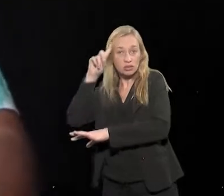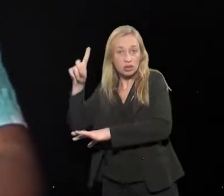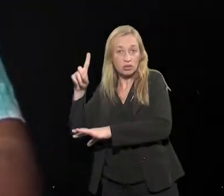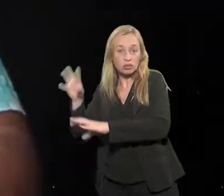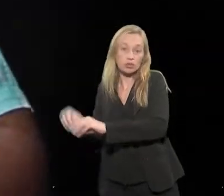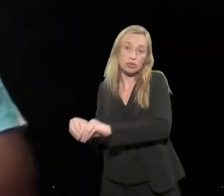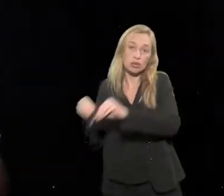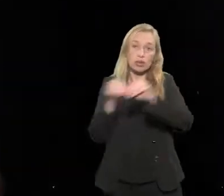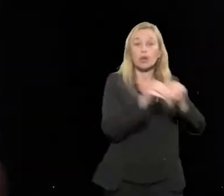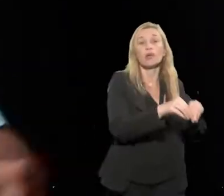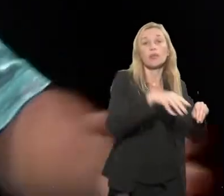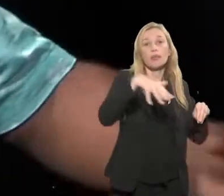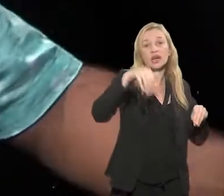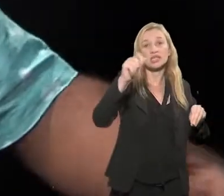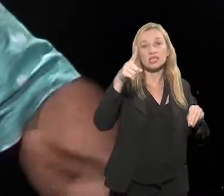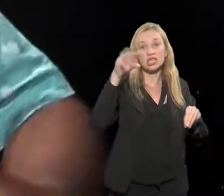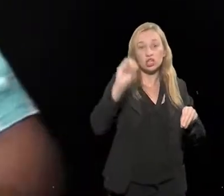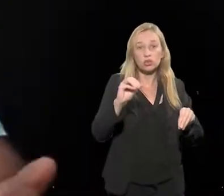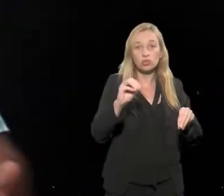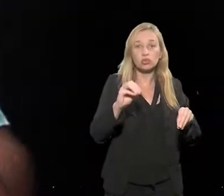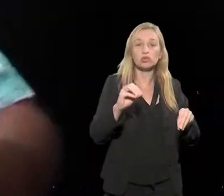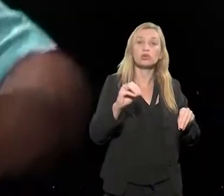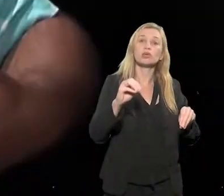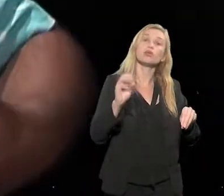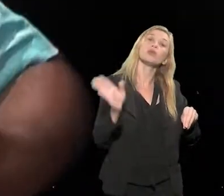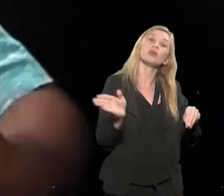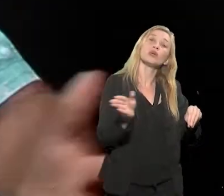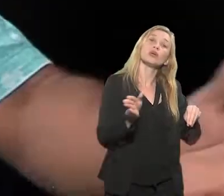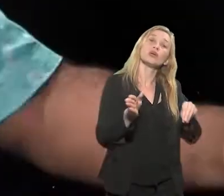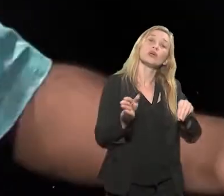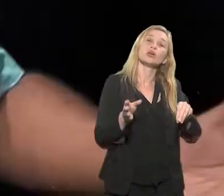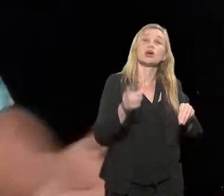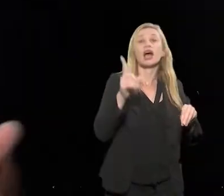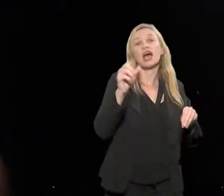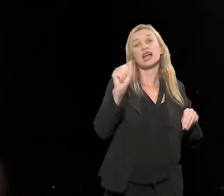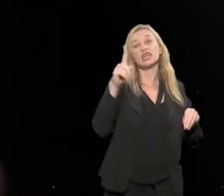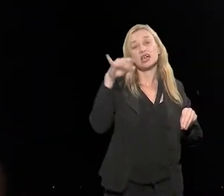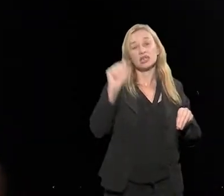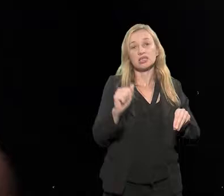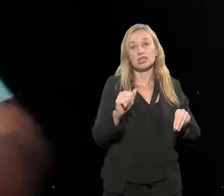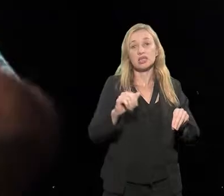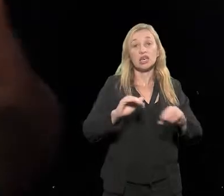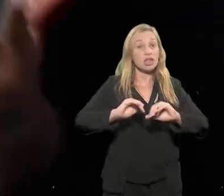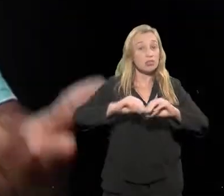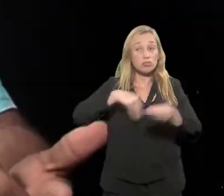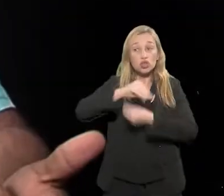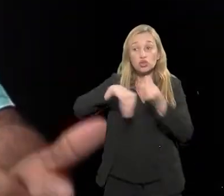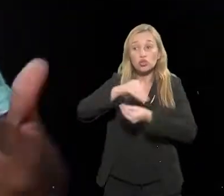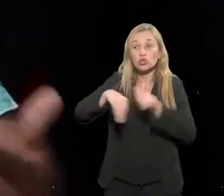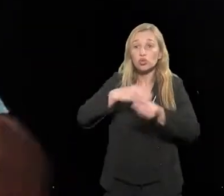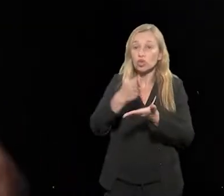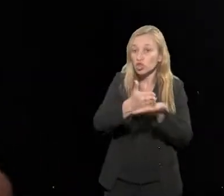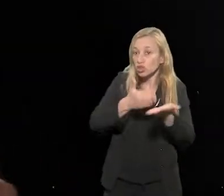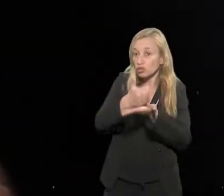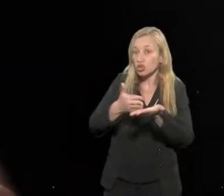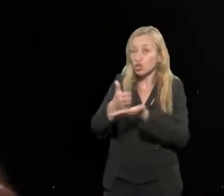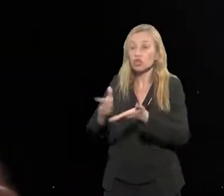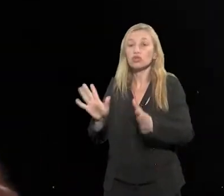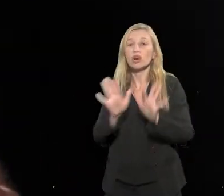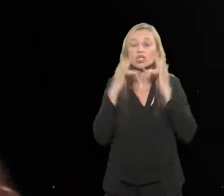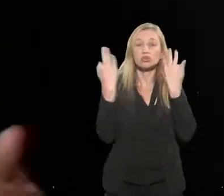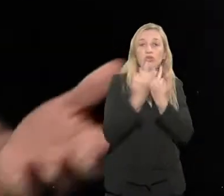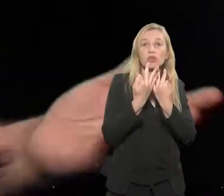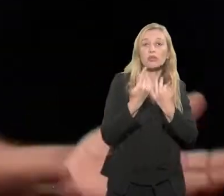Sobrinho para Vila Aliança. Não, ele misturou, ele dividiu aquelas famílias para que não tivesse resistência